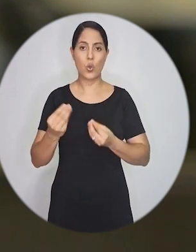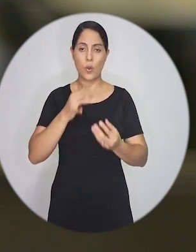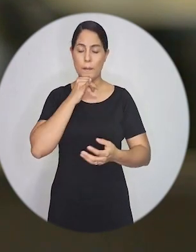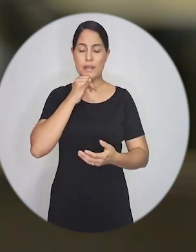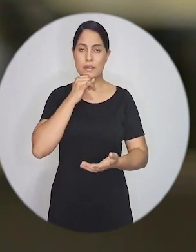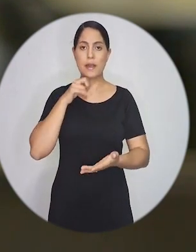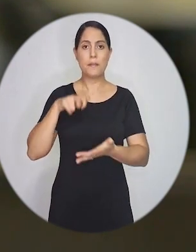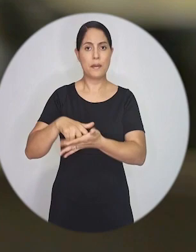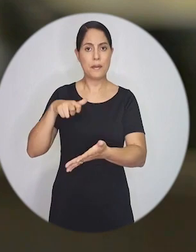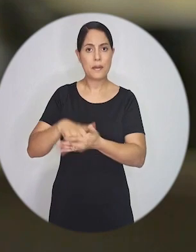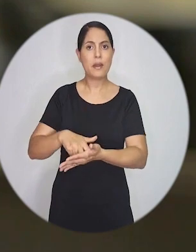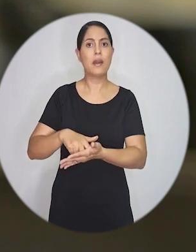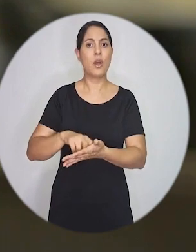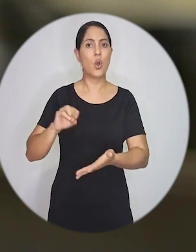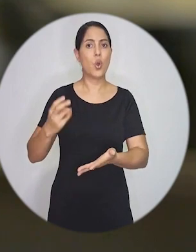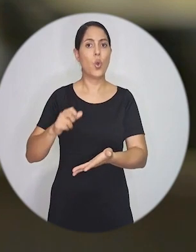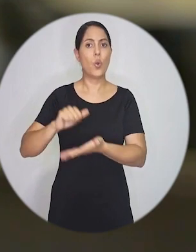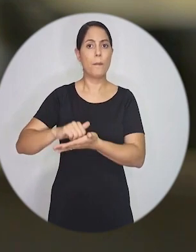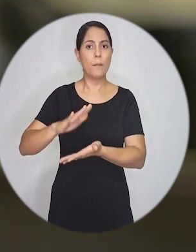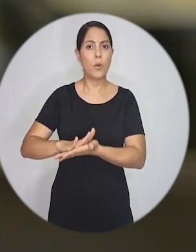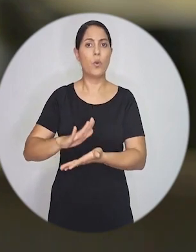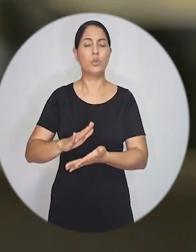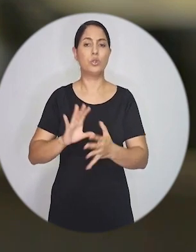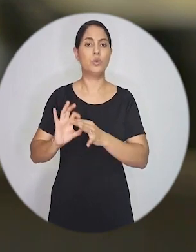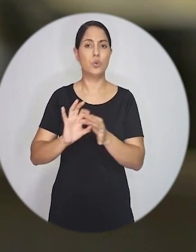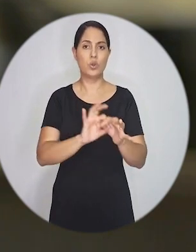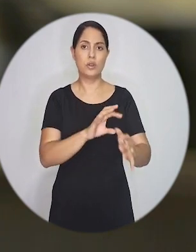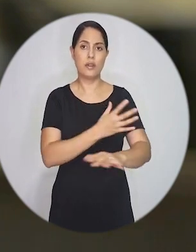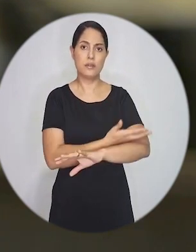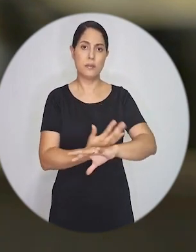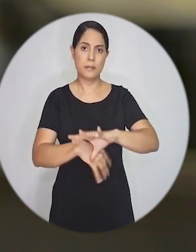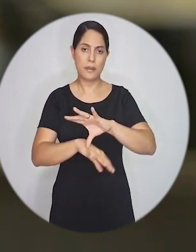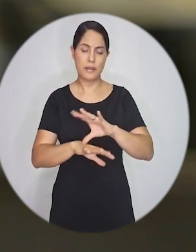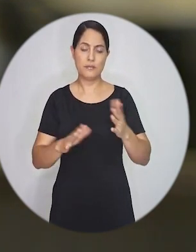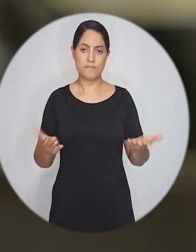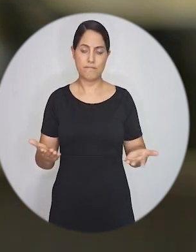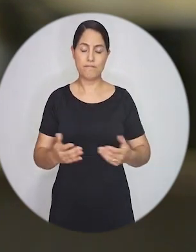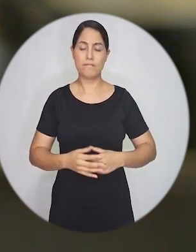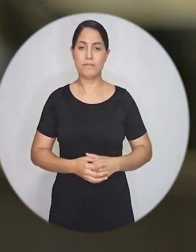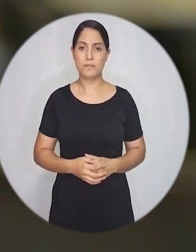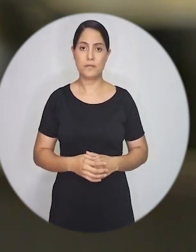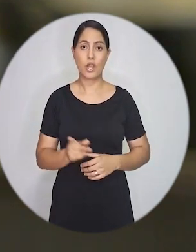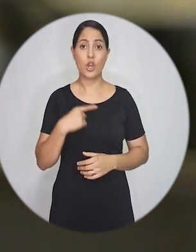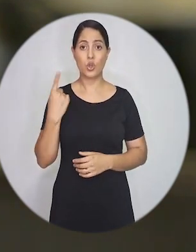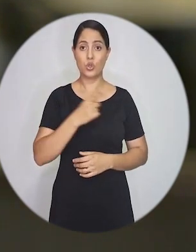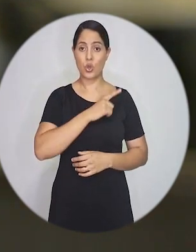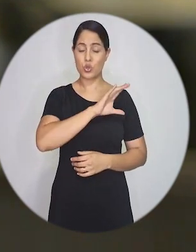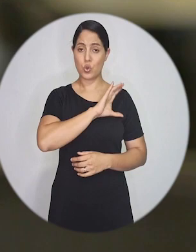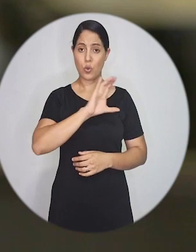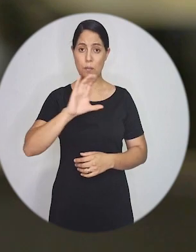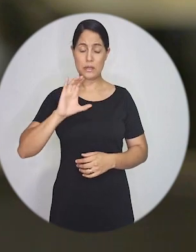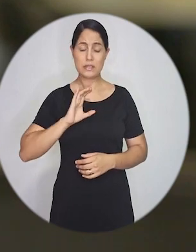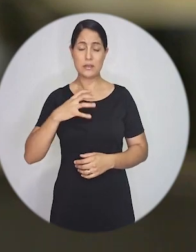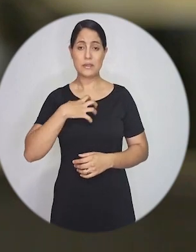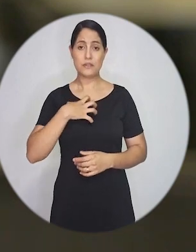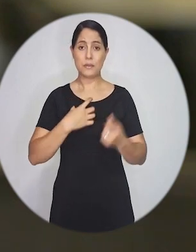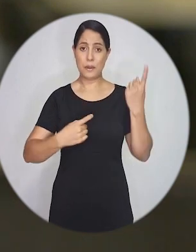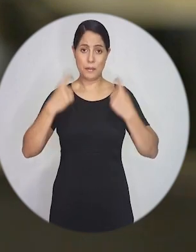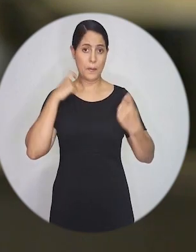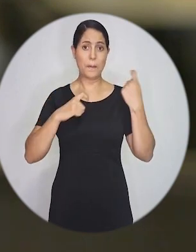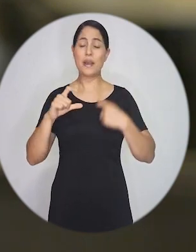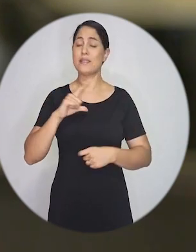obrigatória, ele é uma matéria optativa. Então a intenção da comissão com a preparação desses eventos